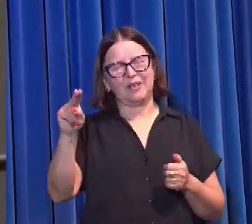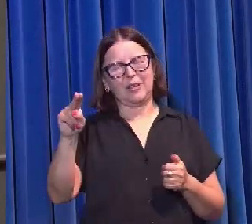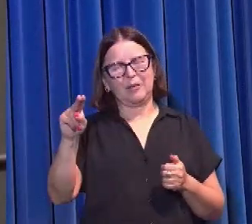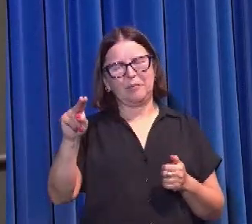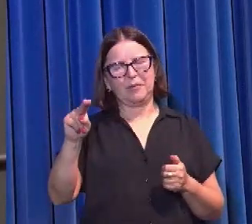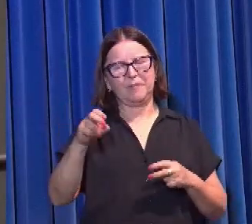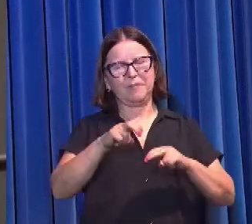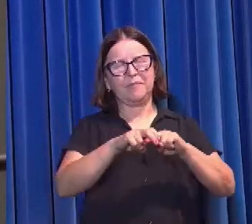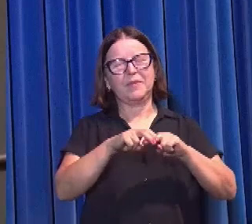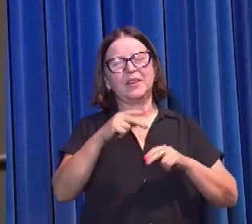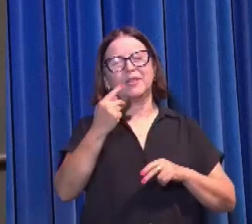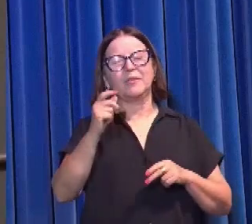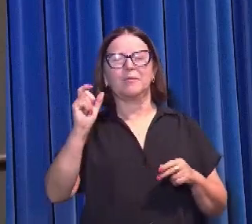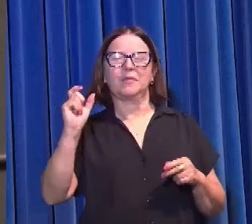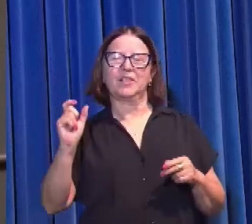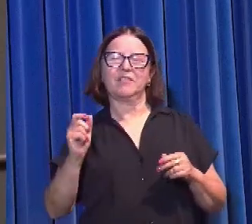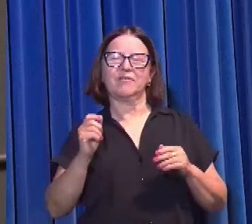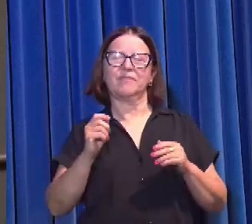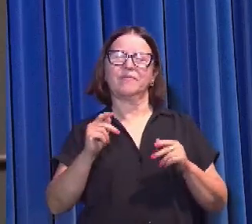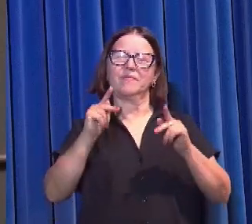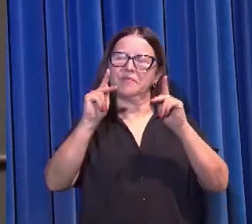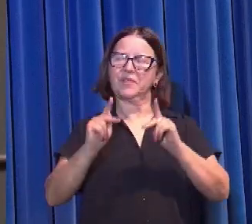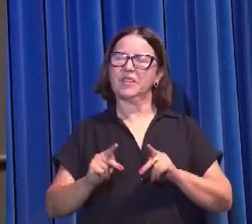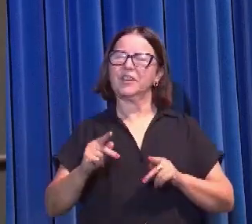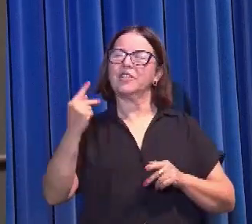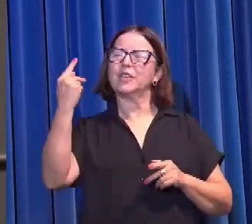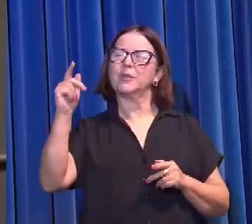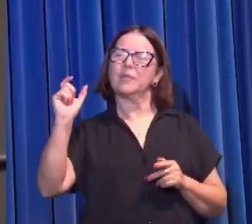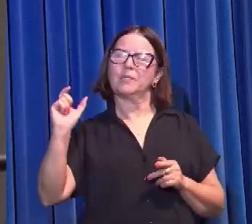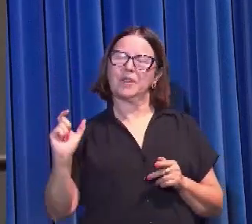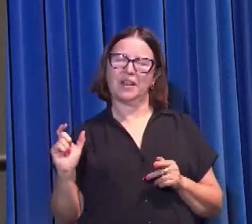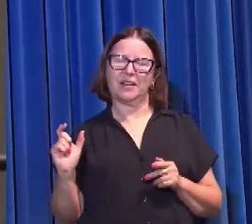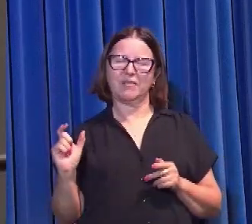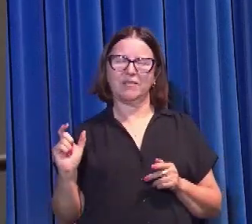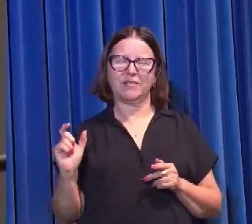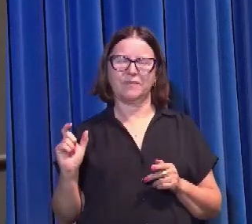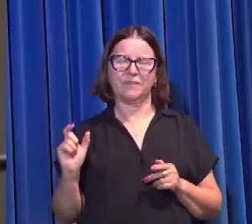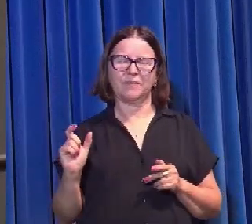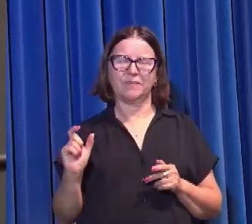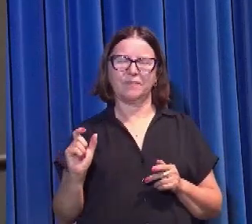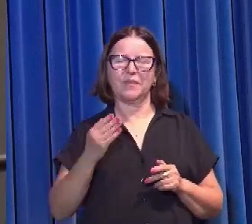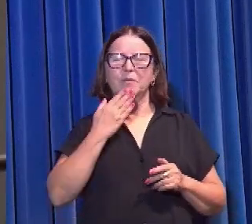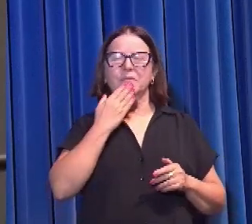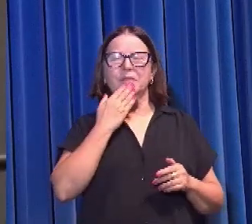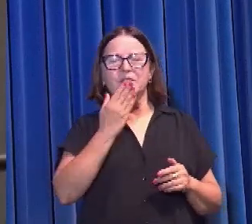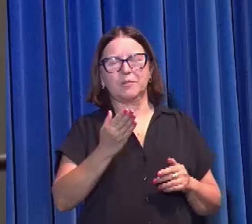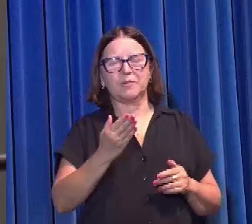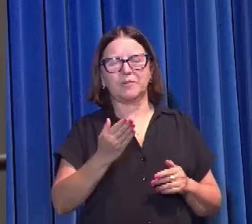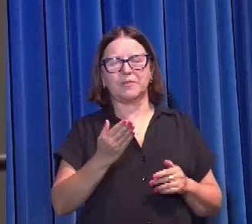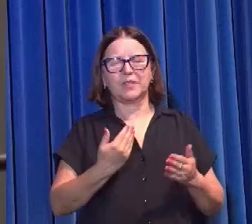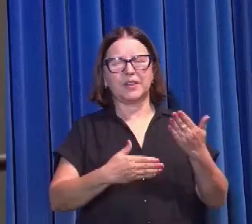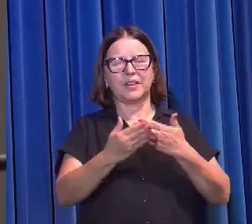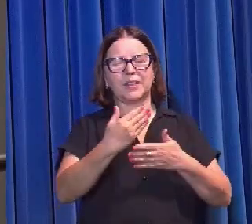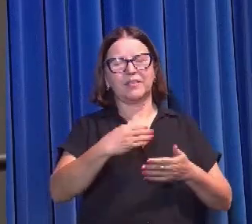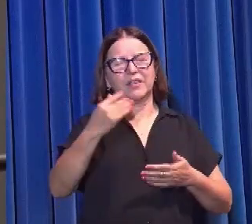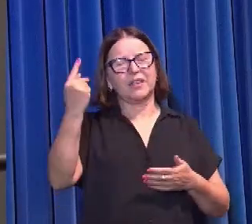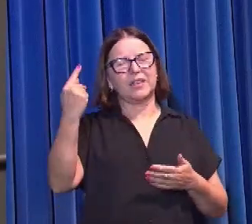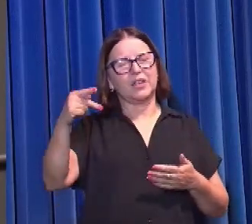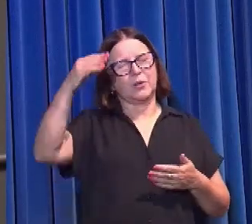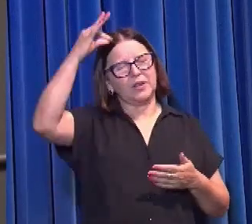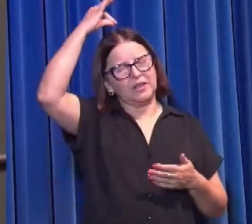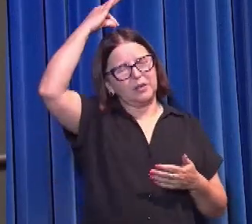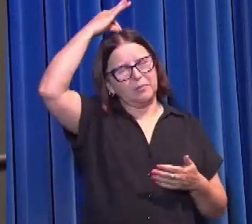tua palavra, diante da tua palavra e expostos a ela, nós te pedimos que por meio do teu Espírito, o Senhor, tome a